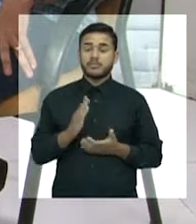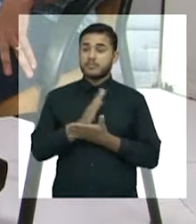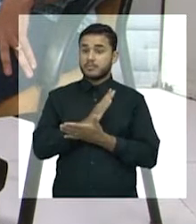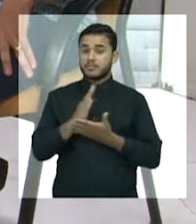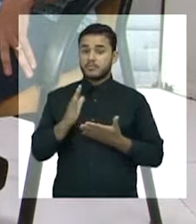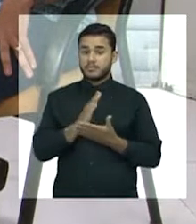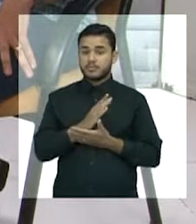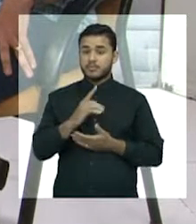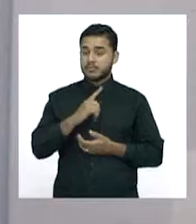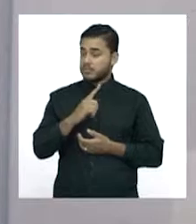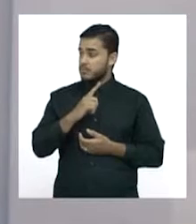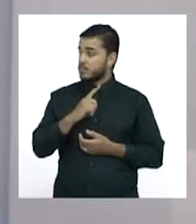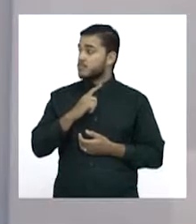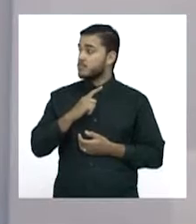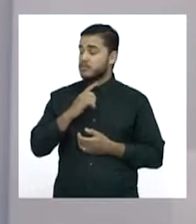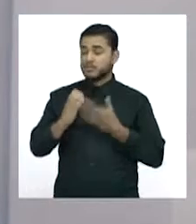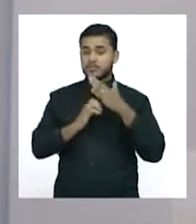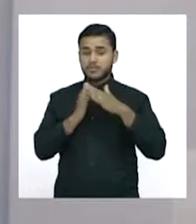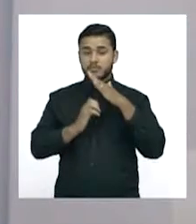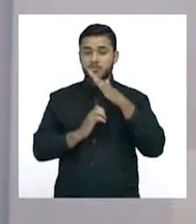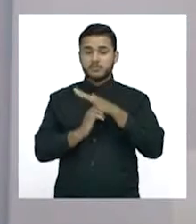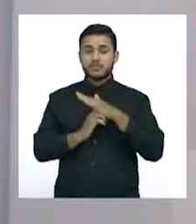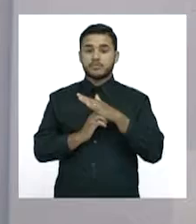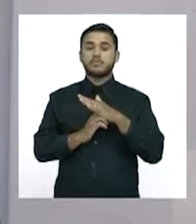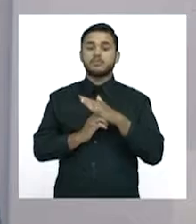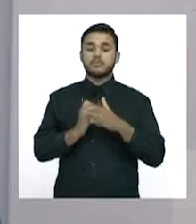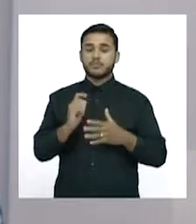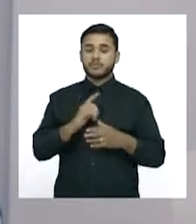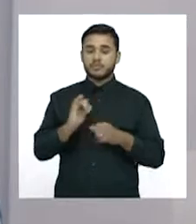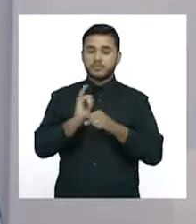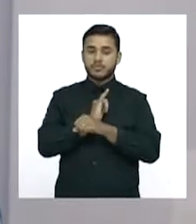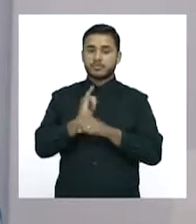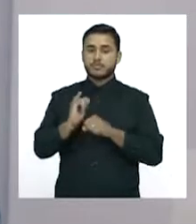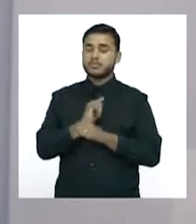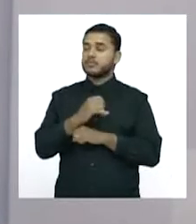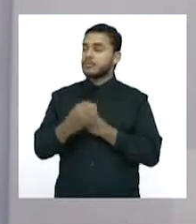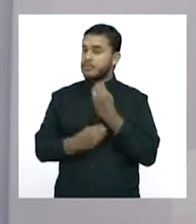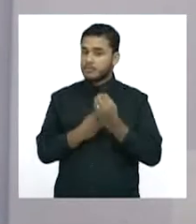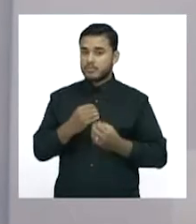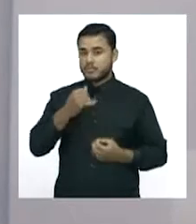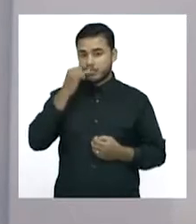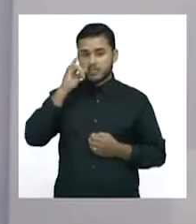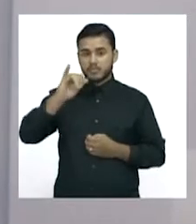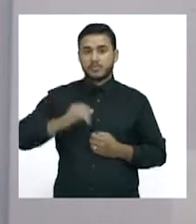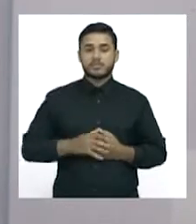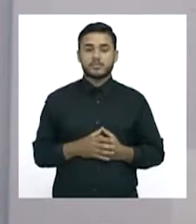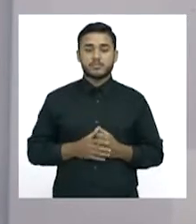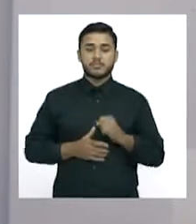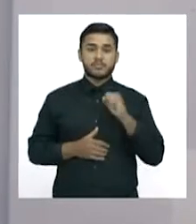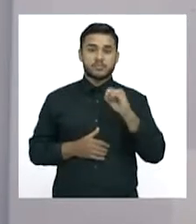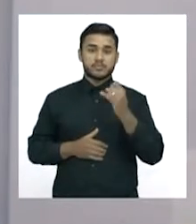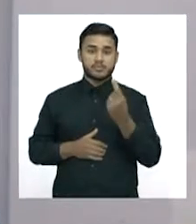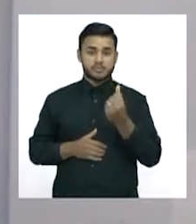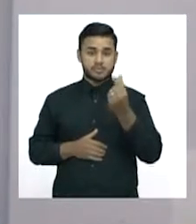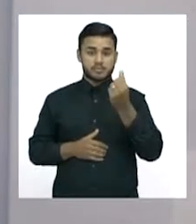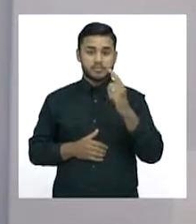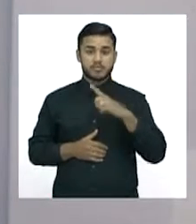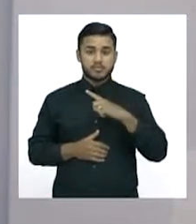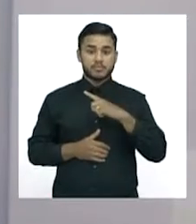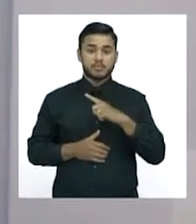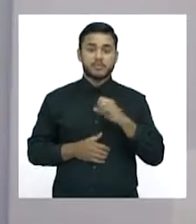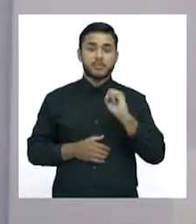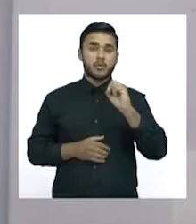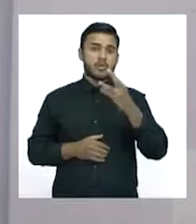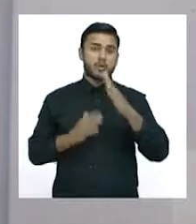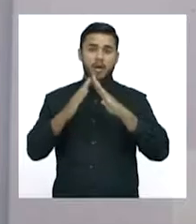particulares de controle de praga hoje, elas têm algumas estratégias também que podem colocar, então aquelas pessoas que têm um maior poder aquisitivo,